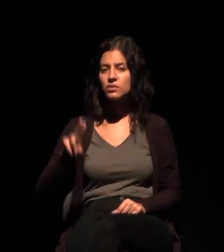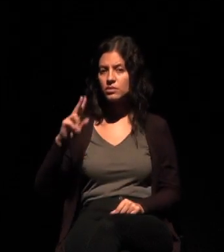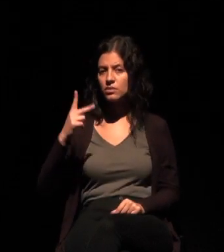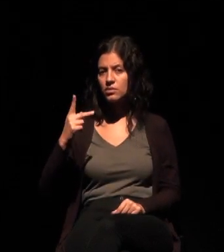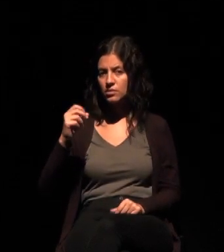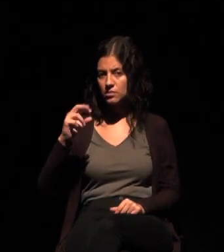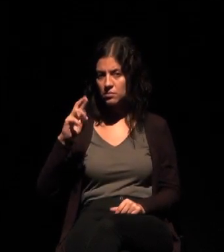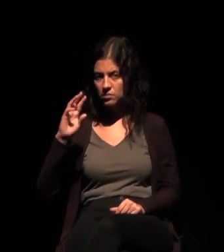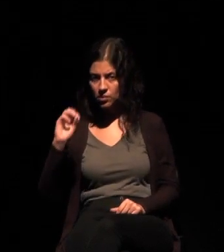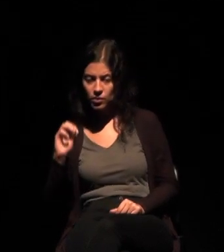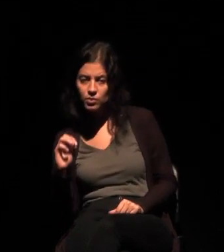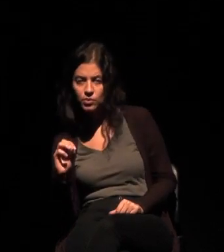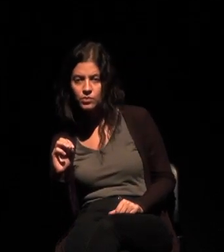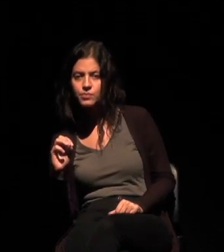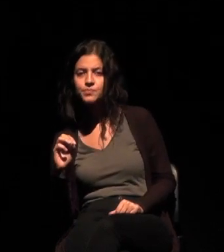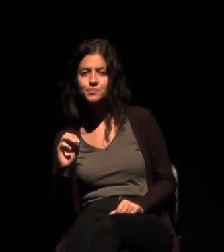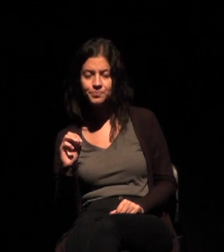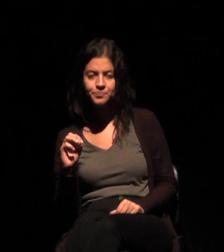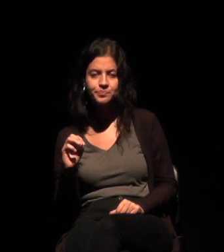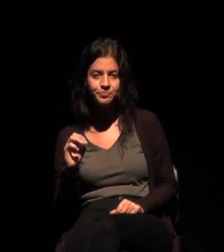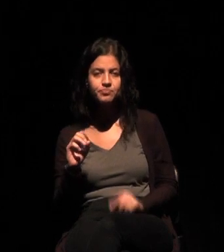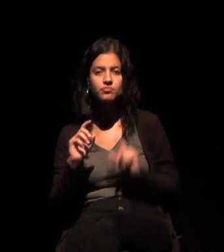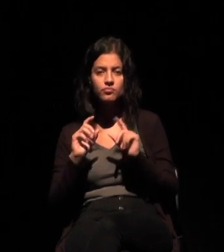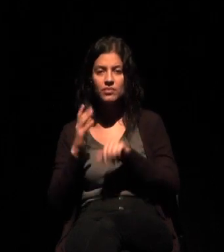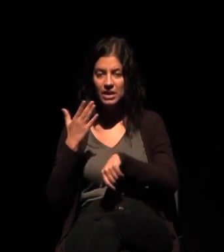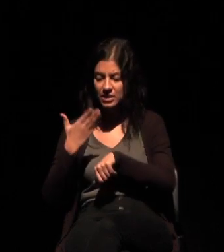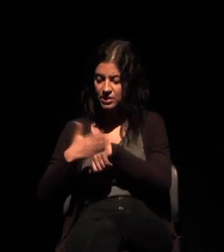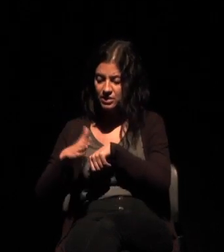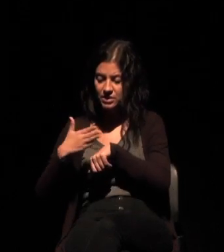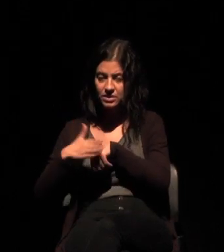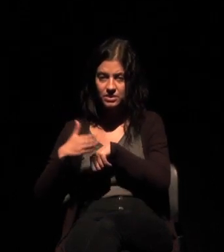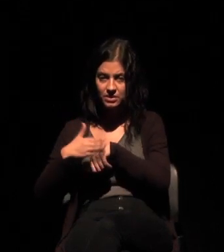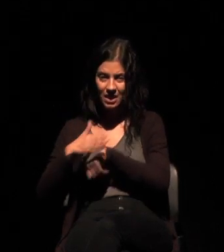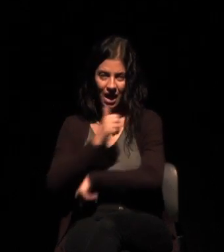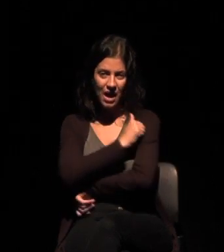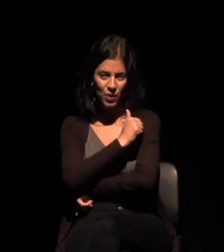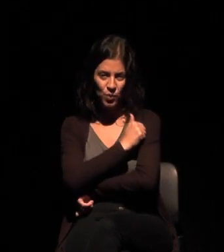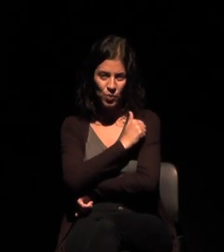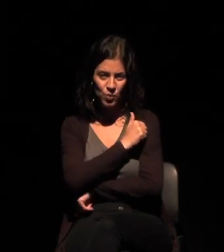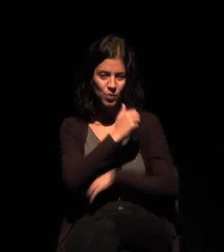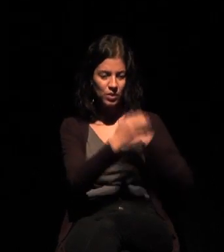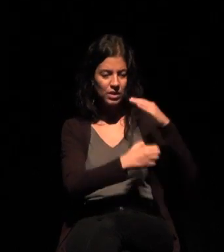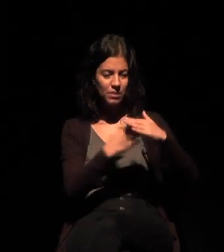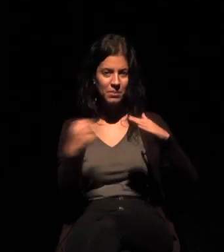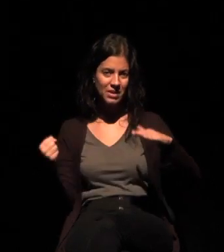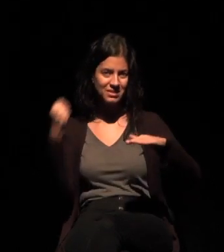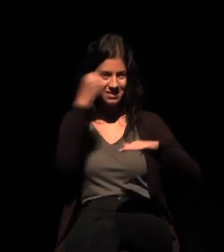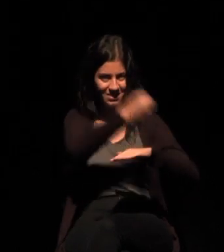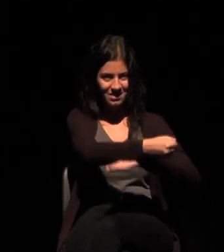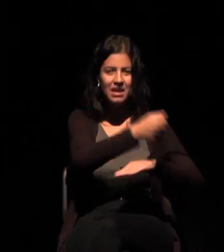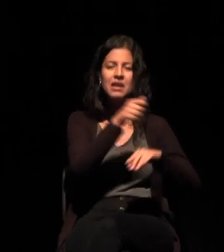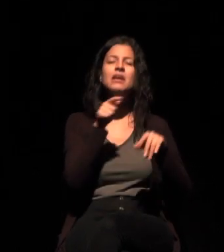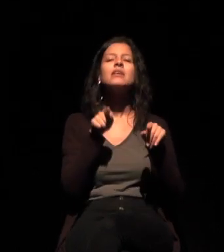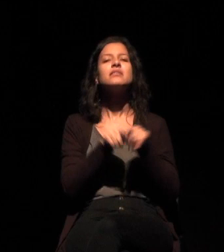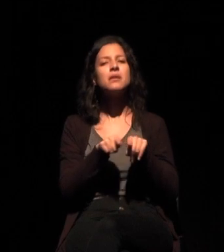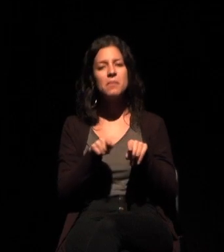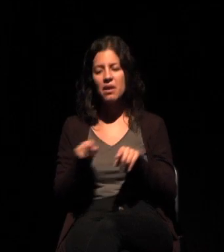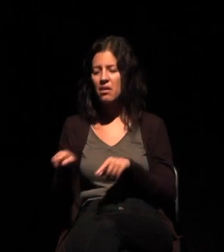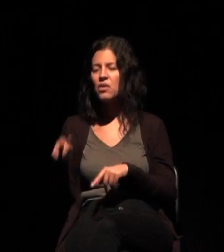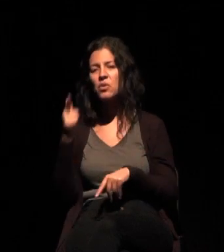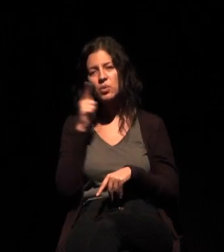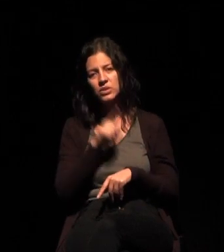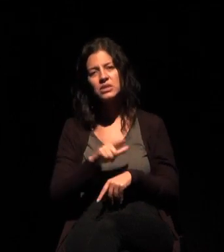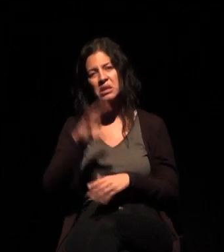mas não só para a integração dos estagiários e de e realização de testes demonstrado